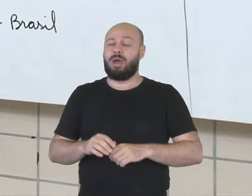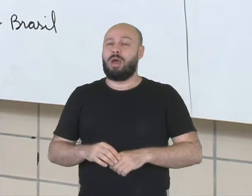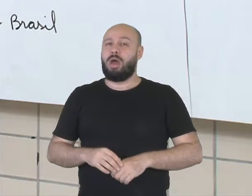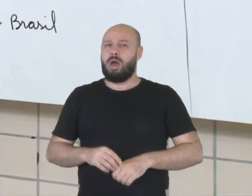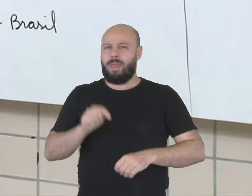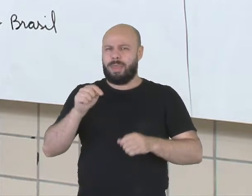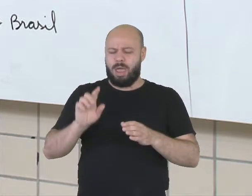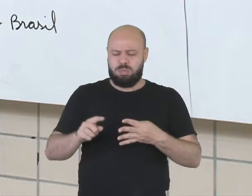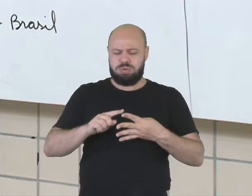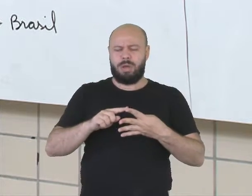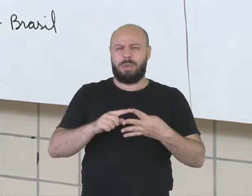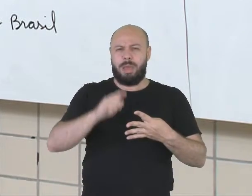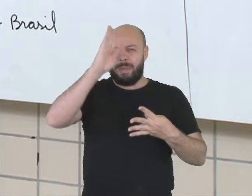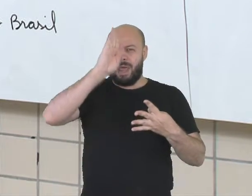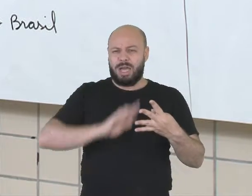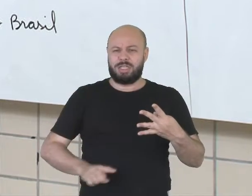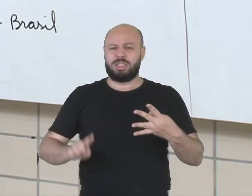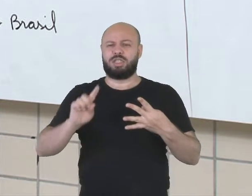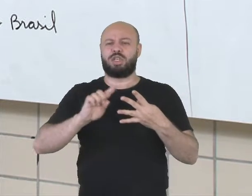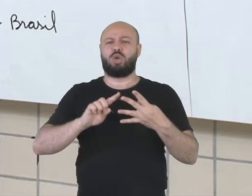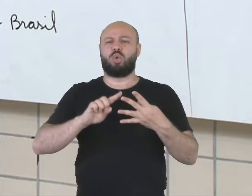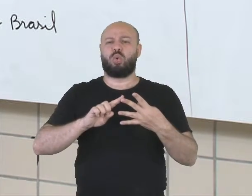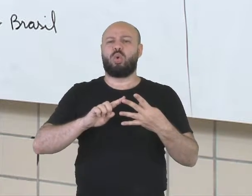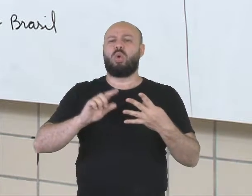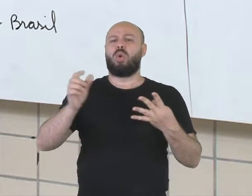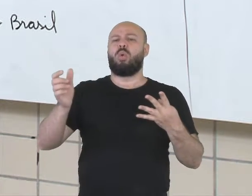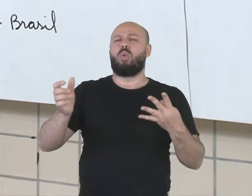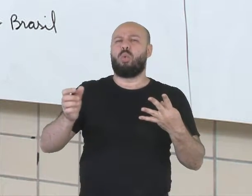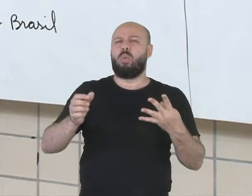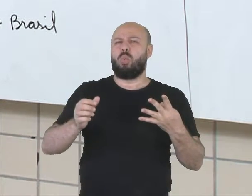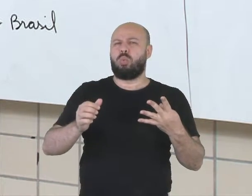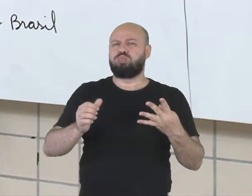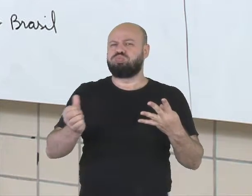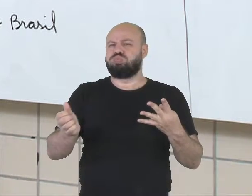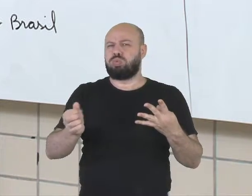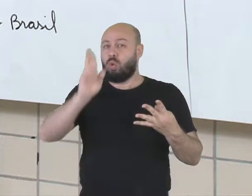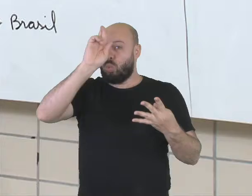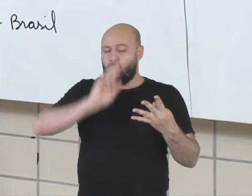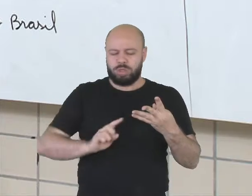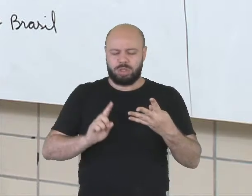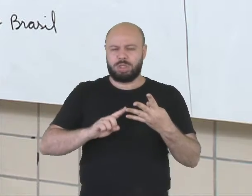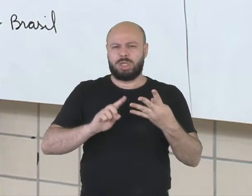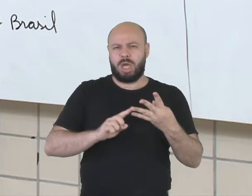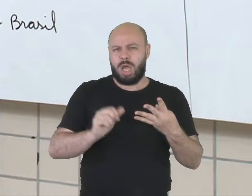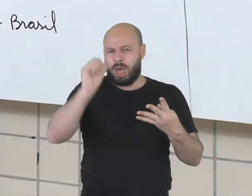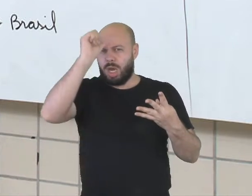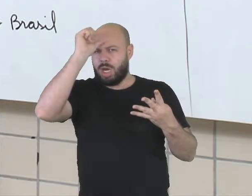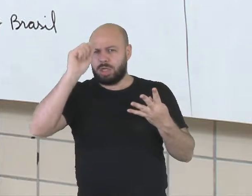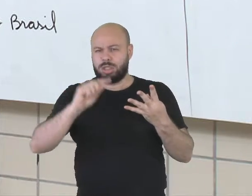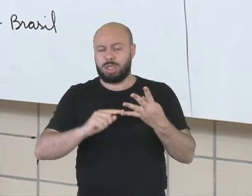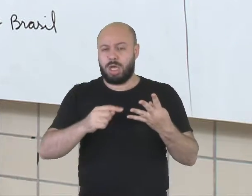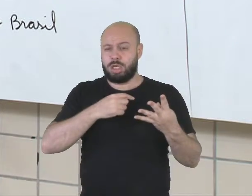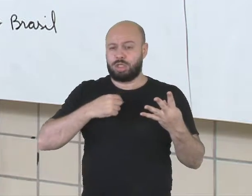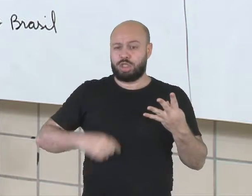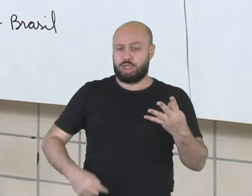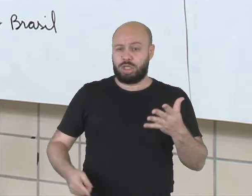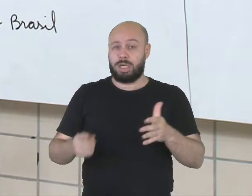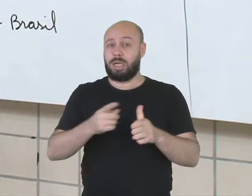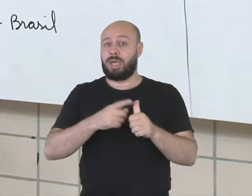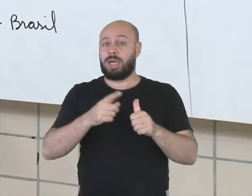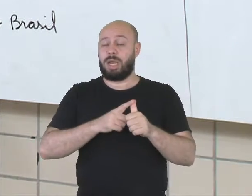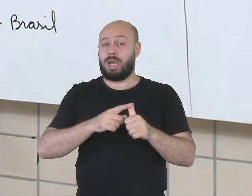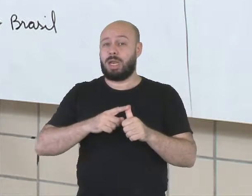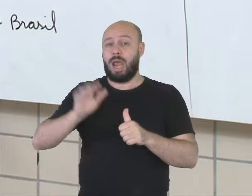Rússia, Índia, China e África do Sul, South África, não é isso? A África do Sul, inclusive, entrou bem